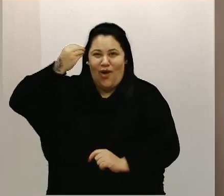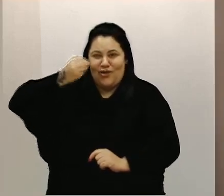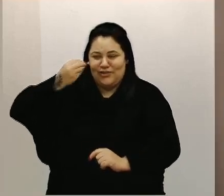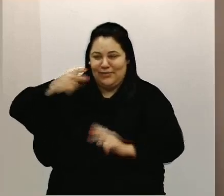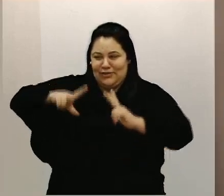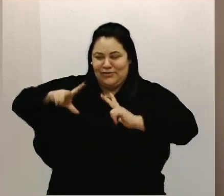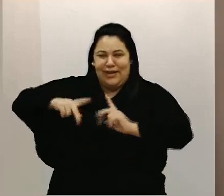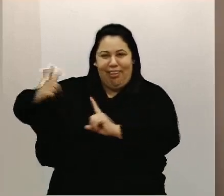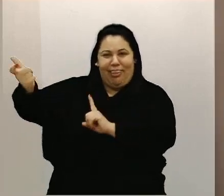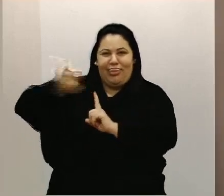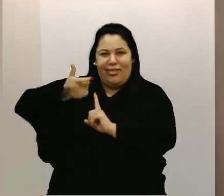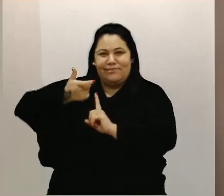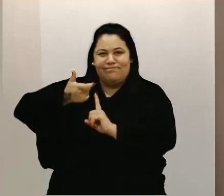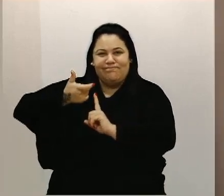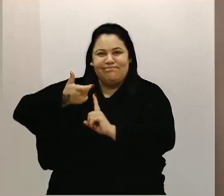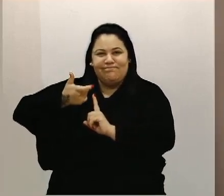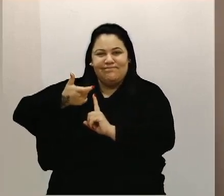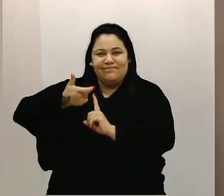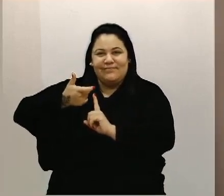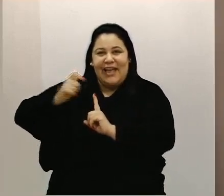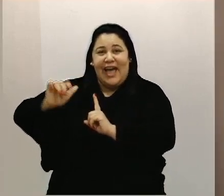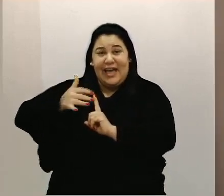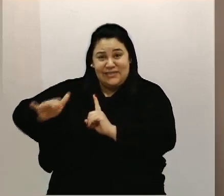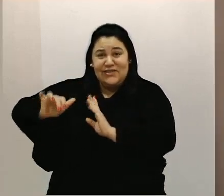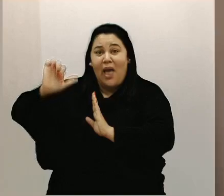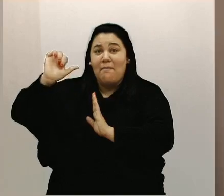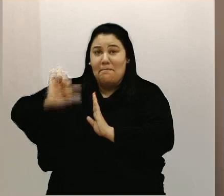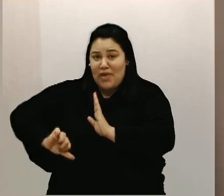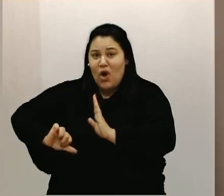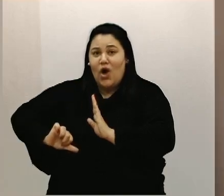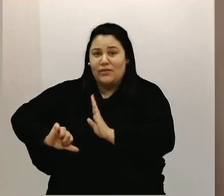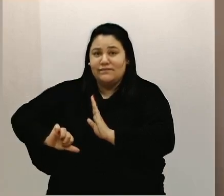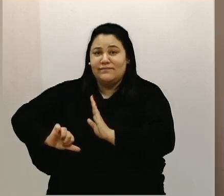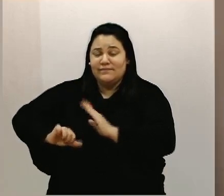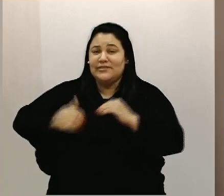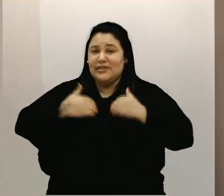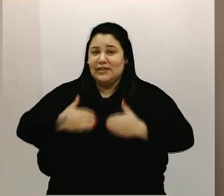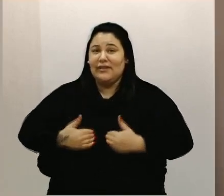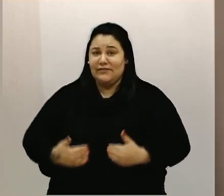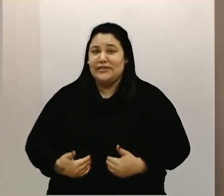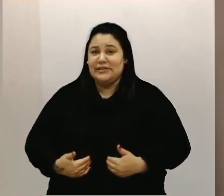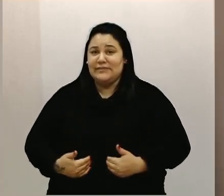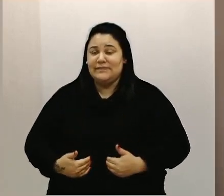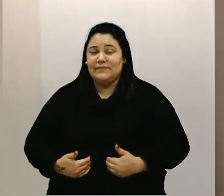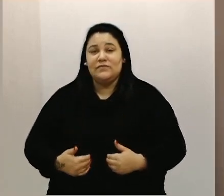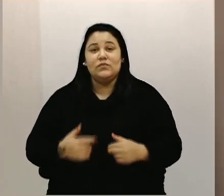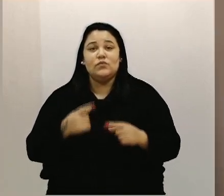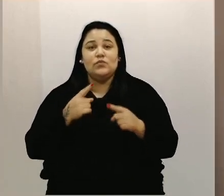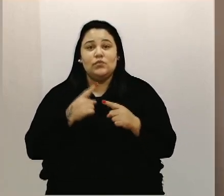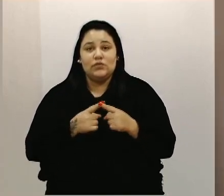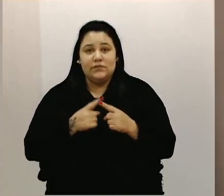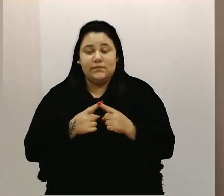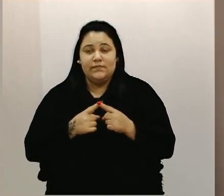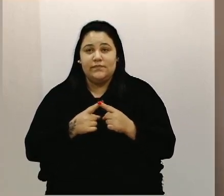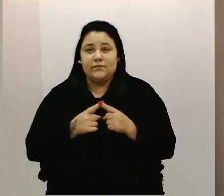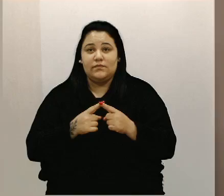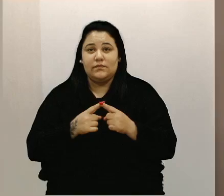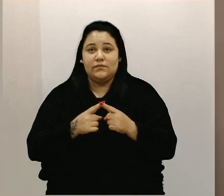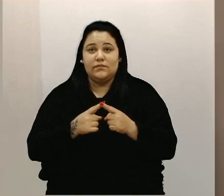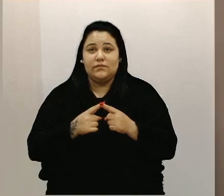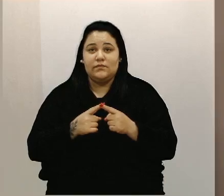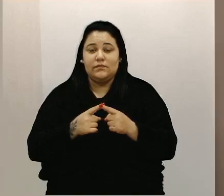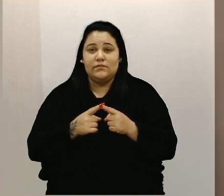pessoal, muitas vezes ela é pior do que a física. Porque, além de